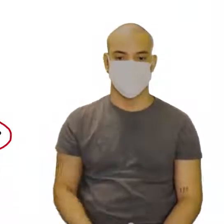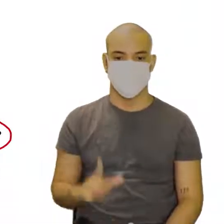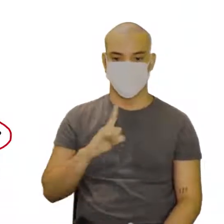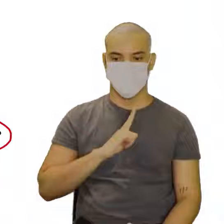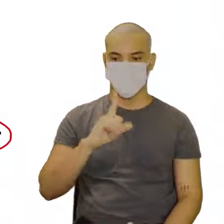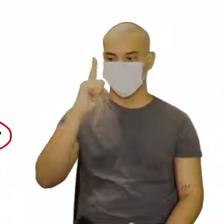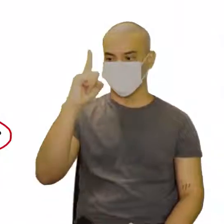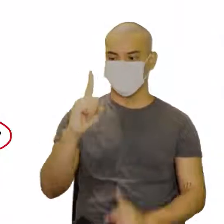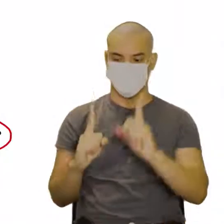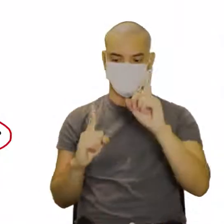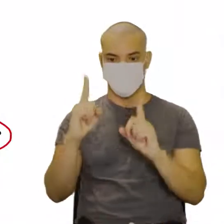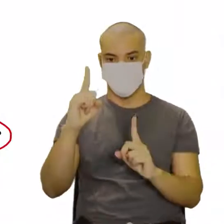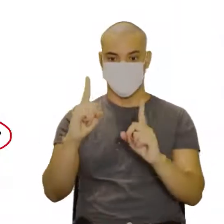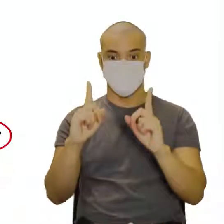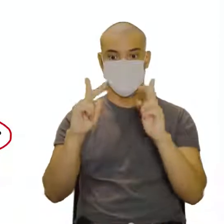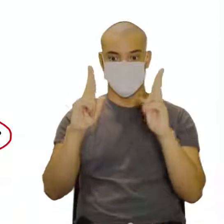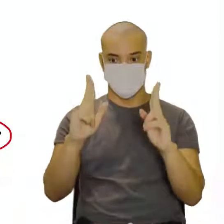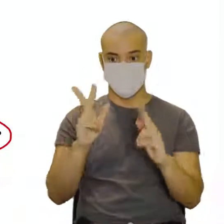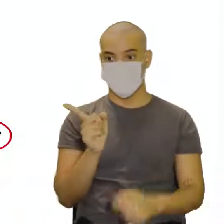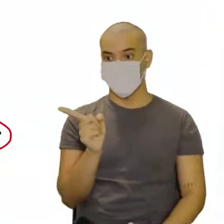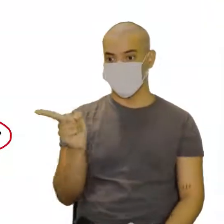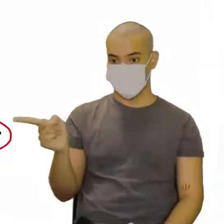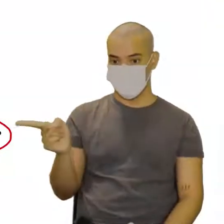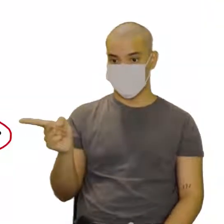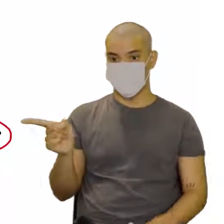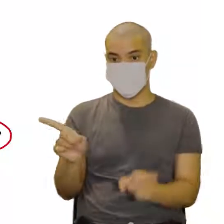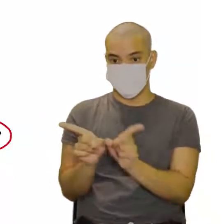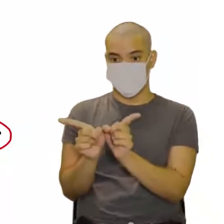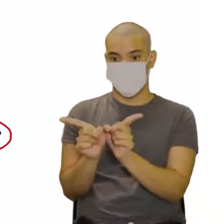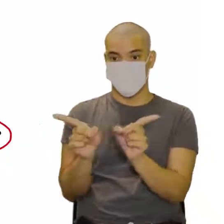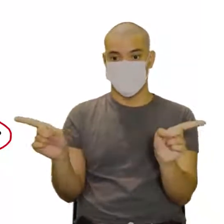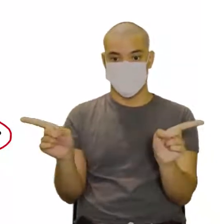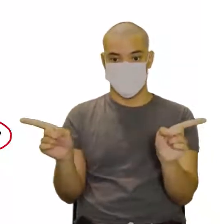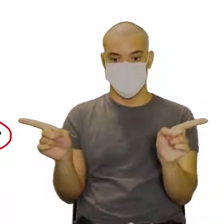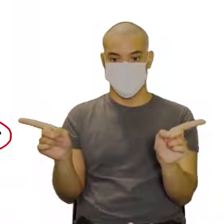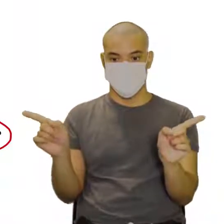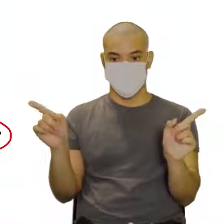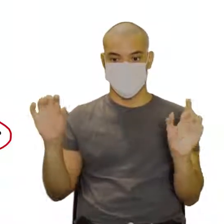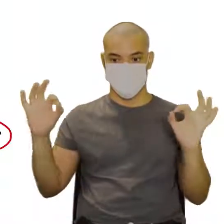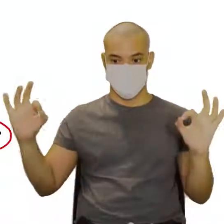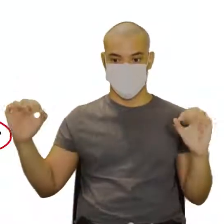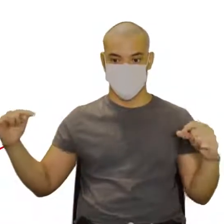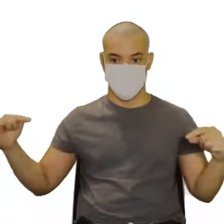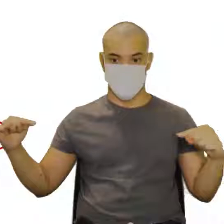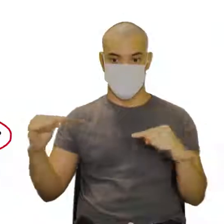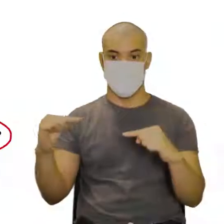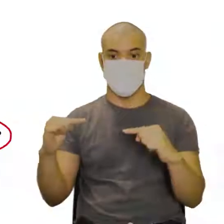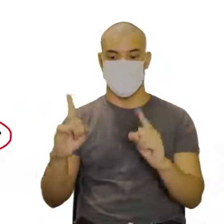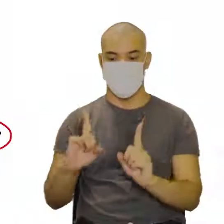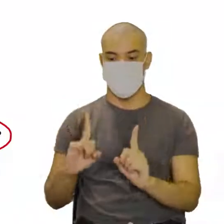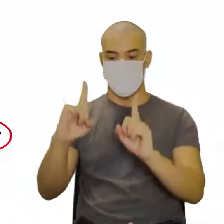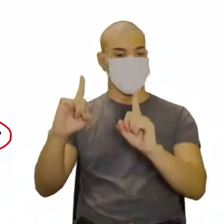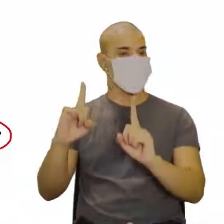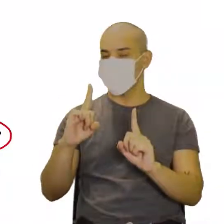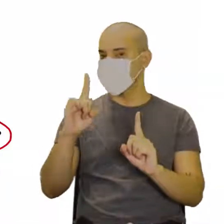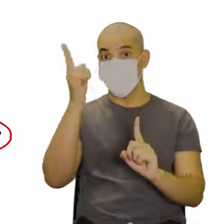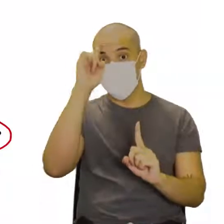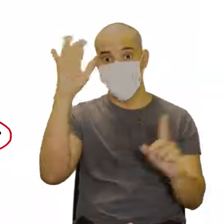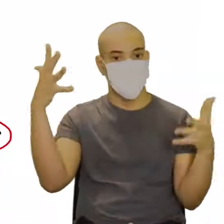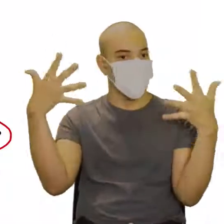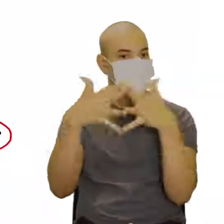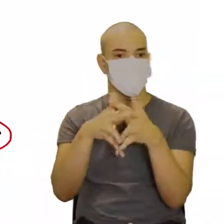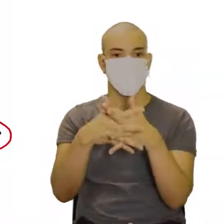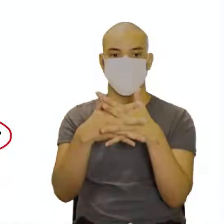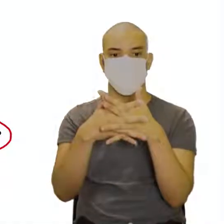duas barrinhas de mesmo tamanho e paralelas, tá, pessoal? Então isso aqui é do capacitor. Não confundam